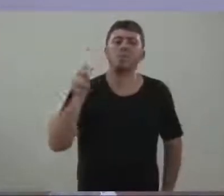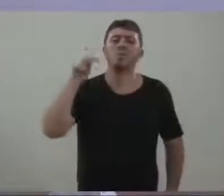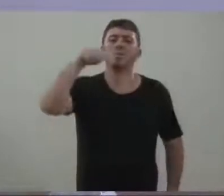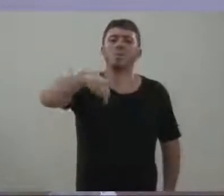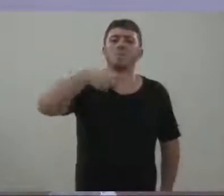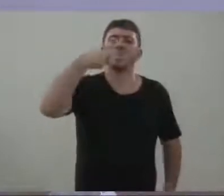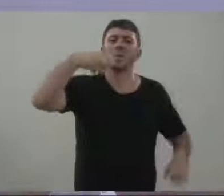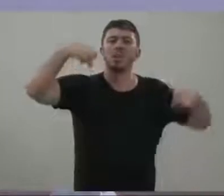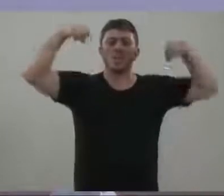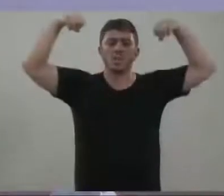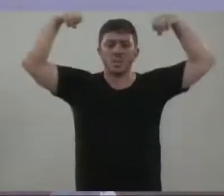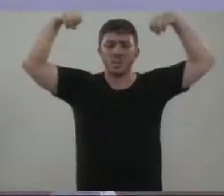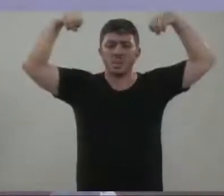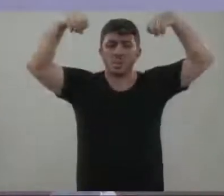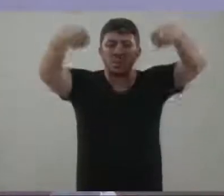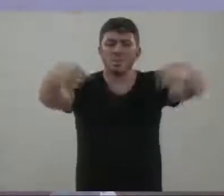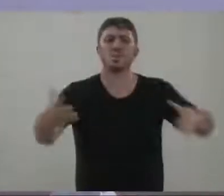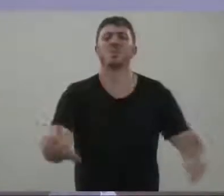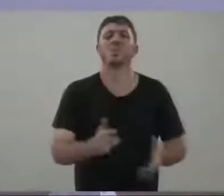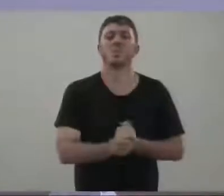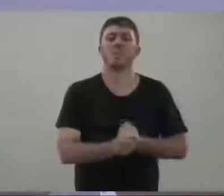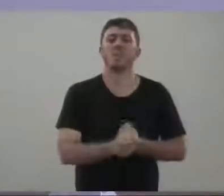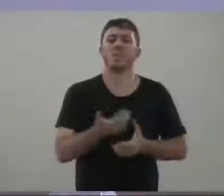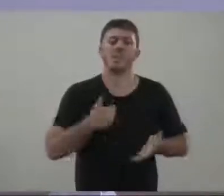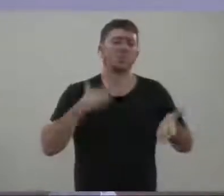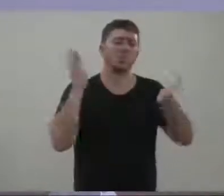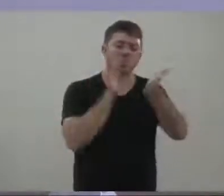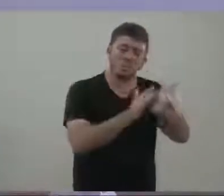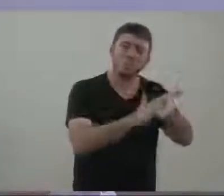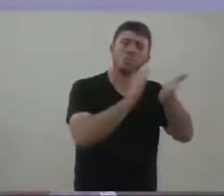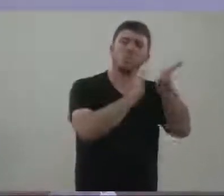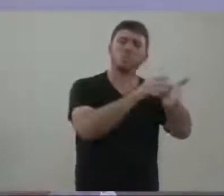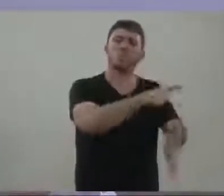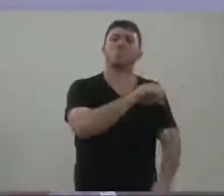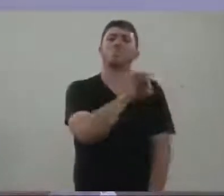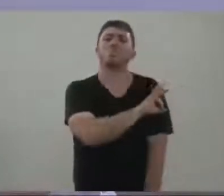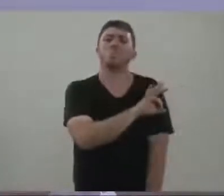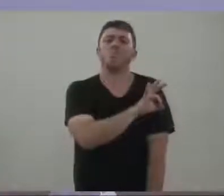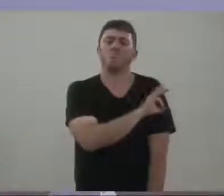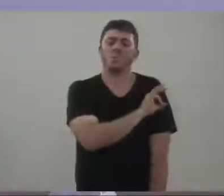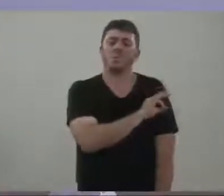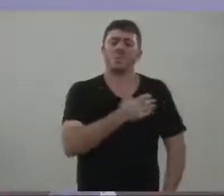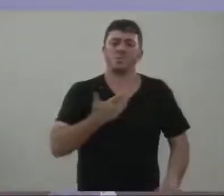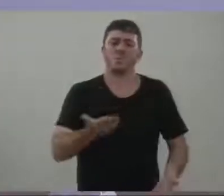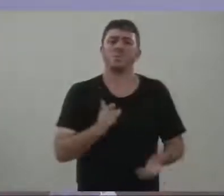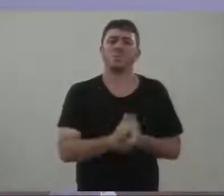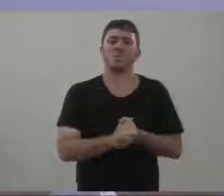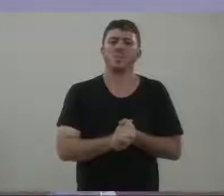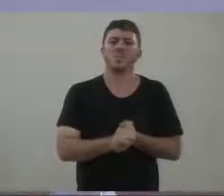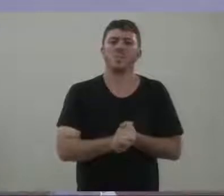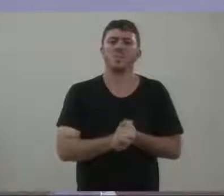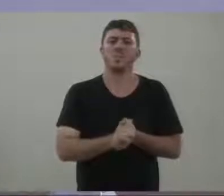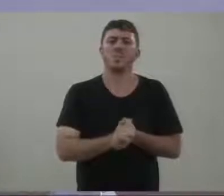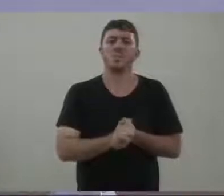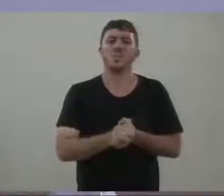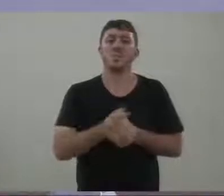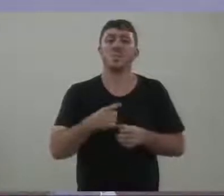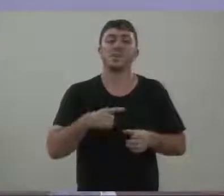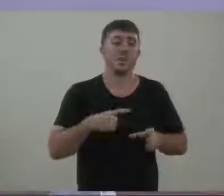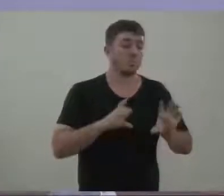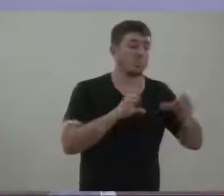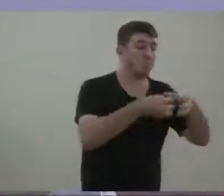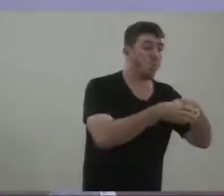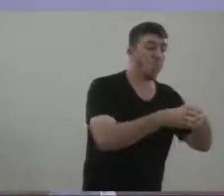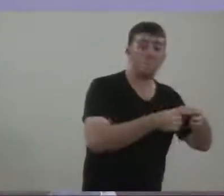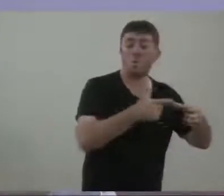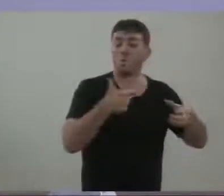pública? Quantas vezes nós não cobramos executivo sobre a iluminação pública e ainda cobramos? Oposição ou situação?